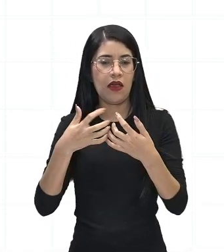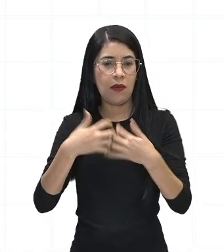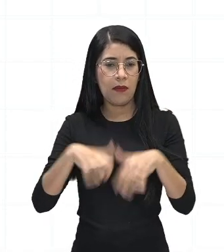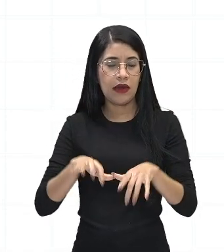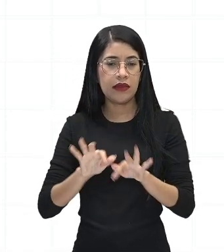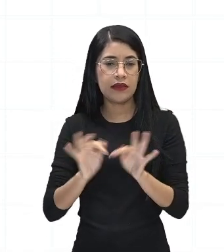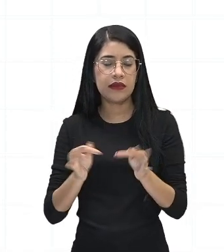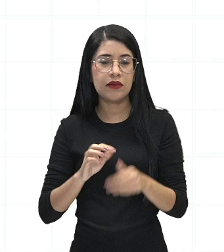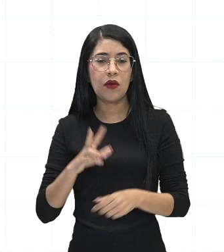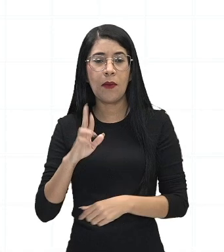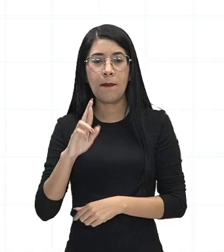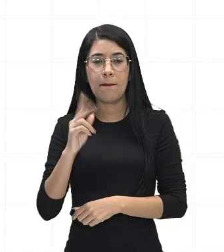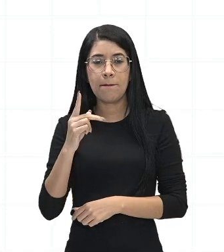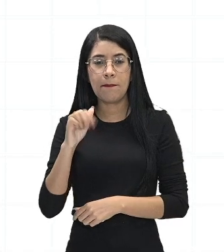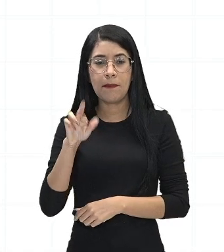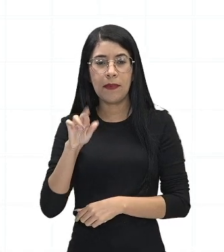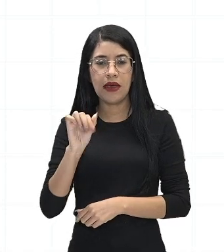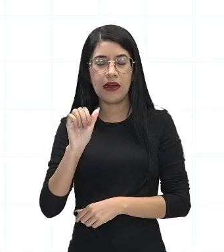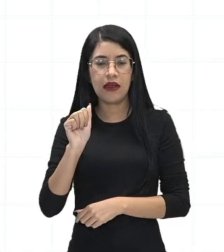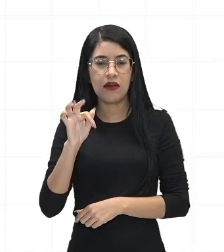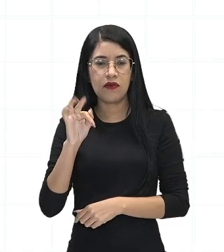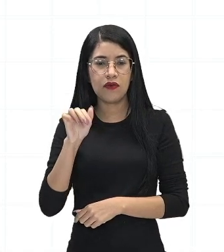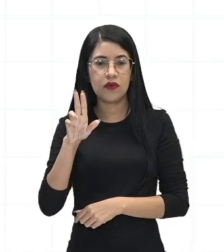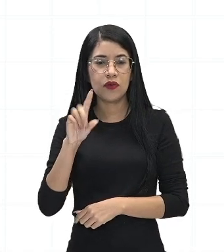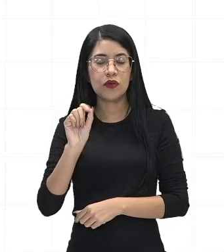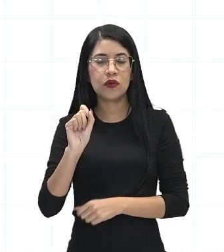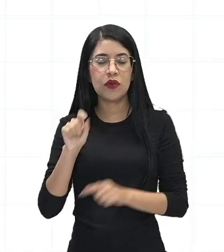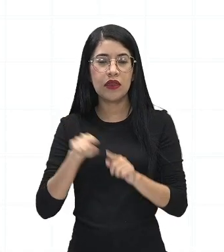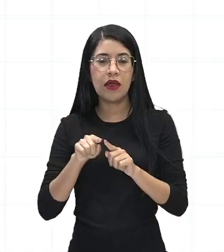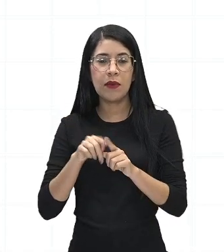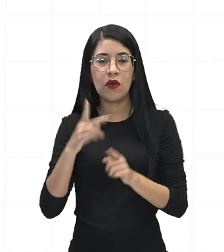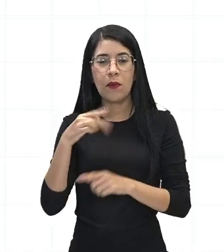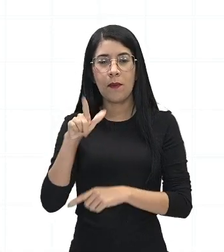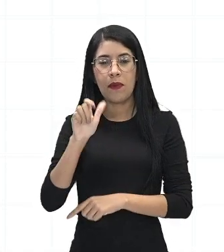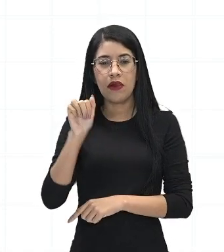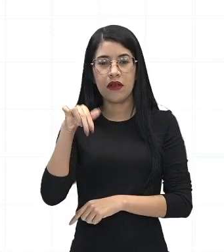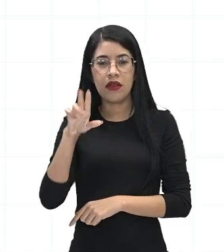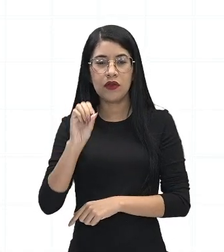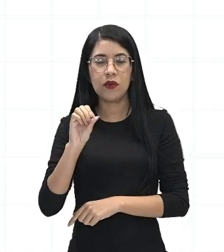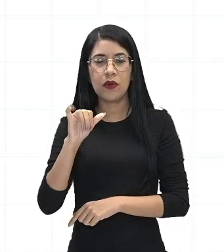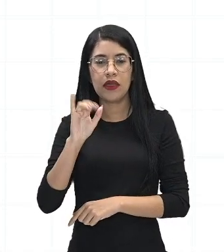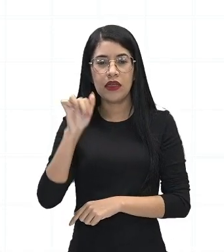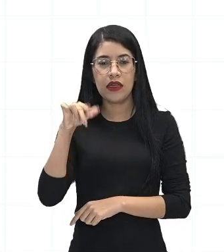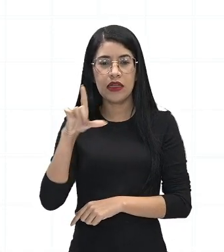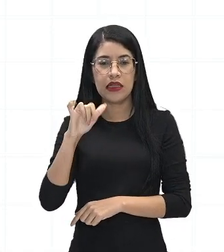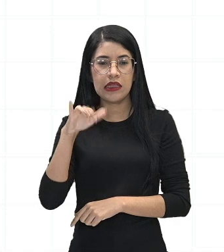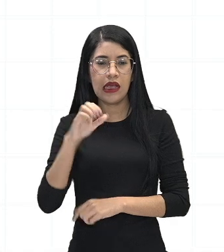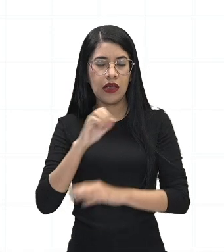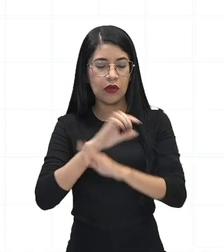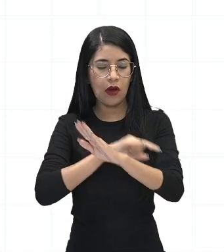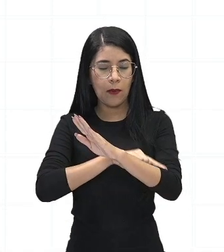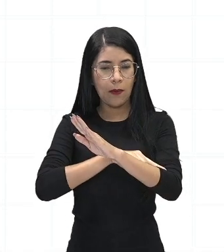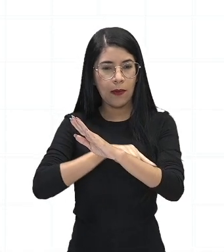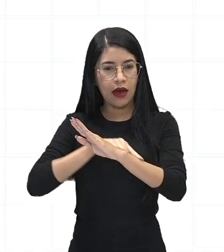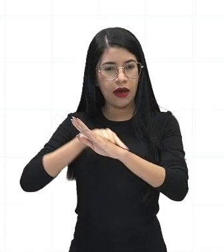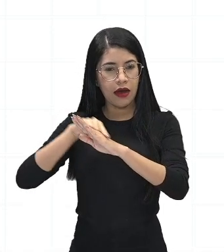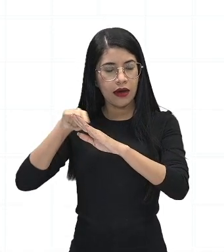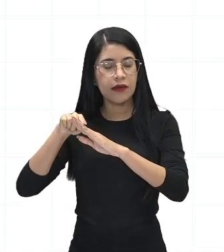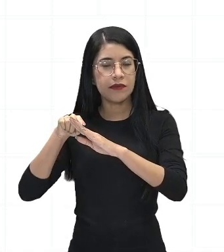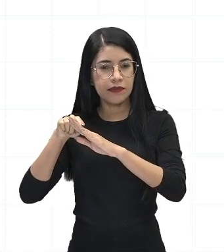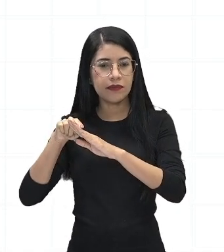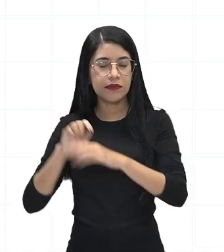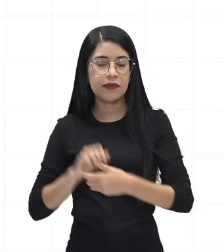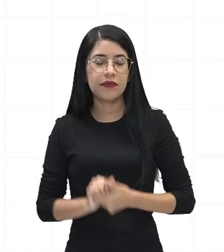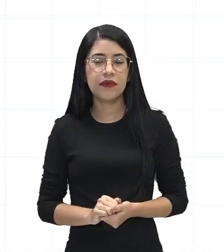o parafuso e o plano inclinado, que é isso que a gente viu ali, né, na forma de uma rampa, por exemplo, certo? E a